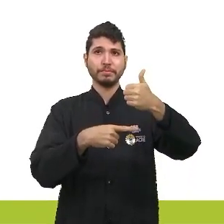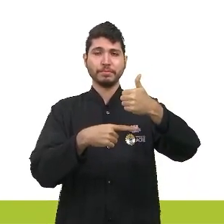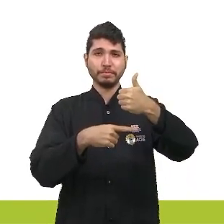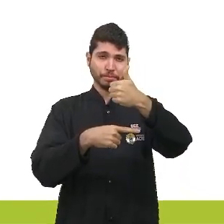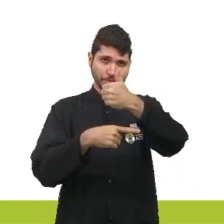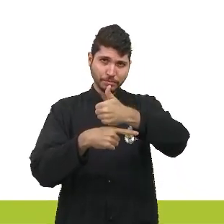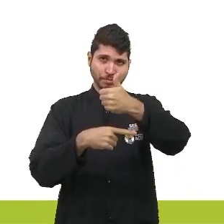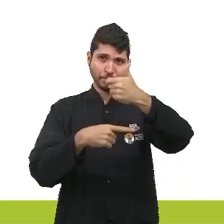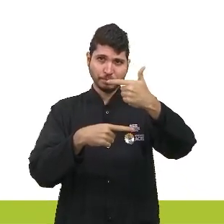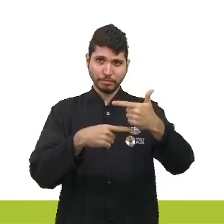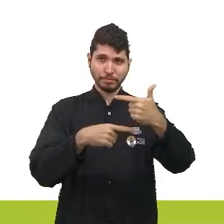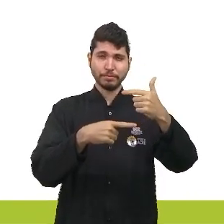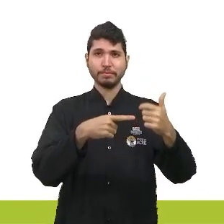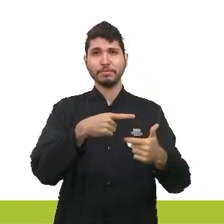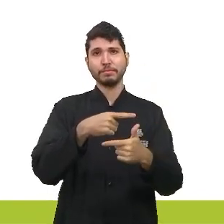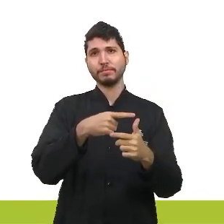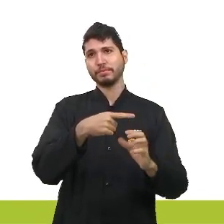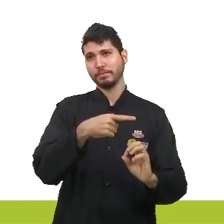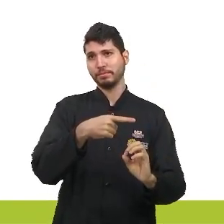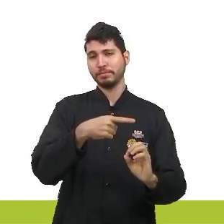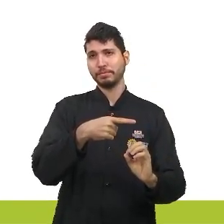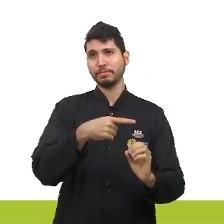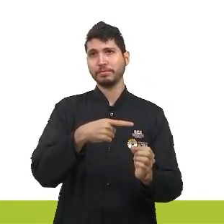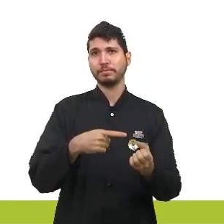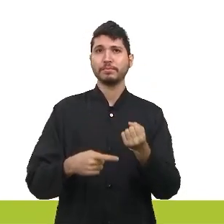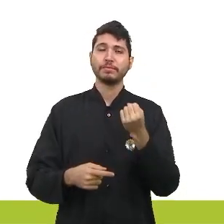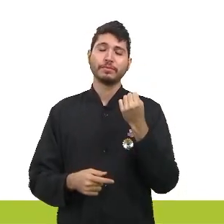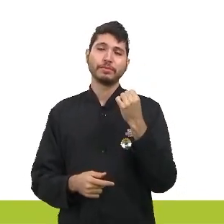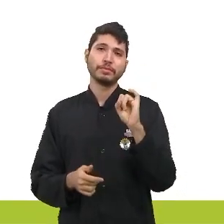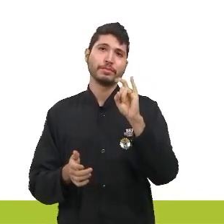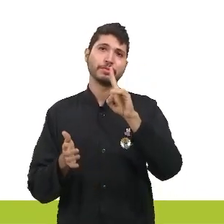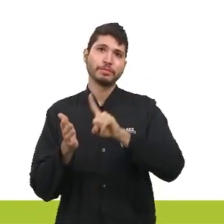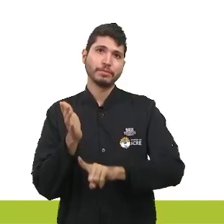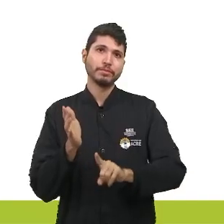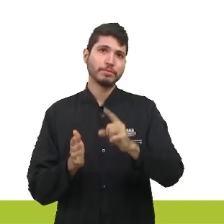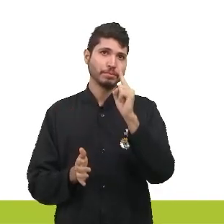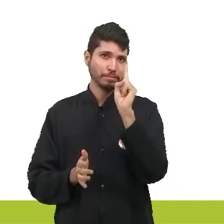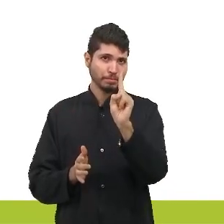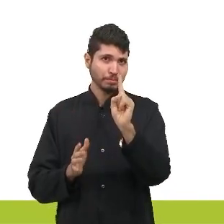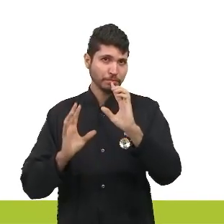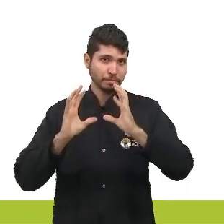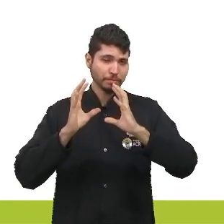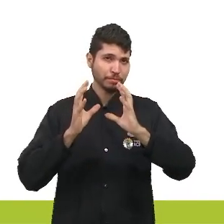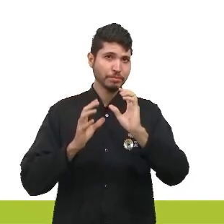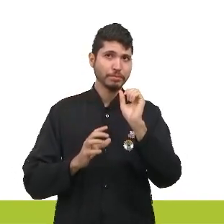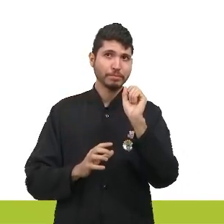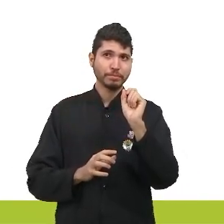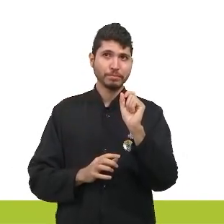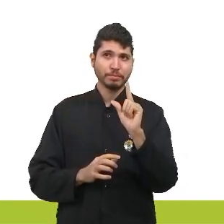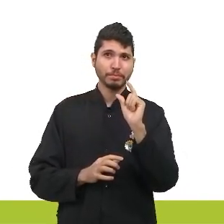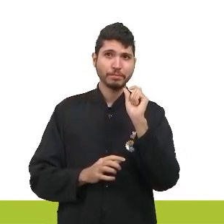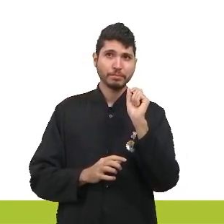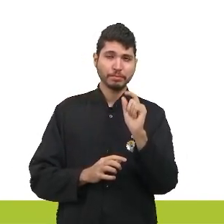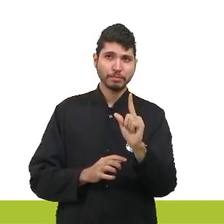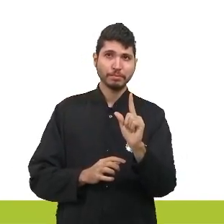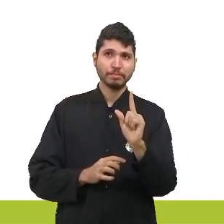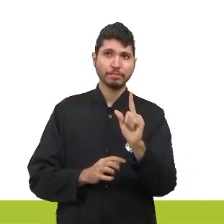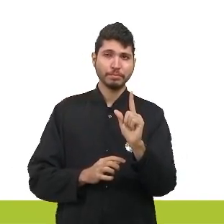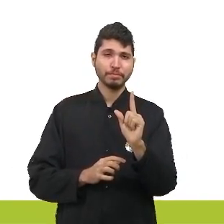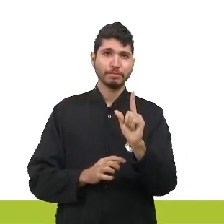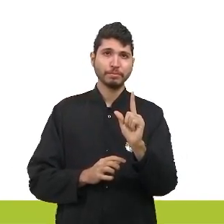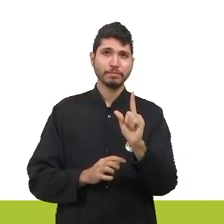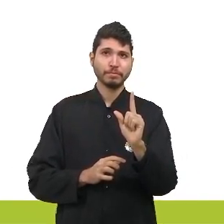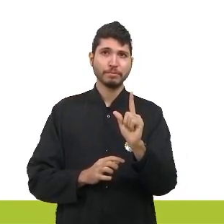Mas como houve reposição, se eu tirar uma bola azul, tenho que repor ela, então, de novo, há uma quantidade de 12 no total de